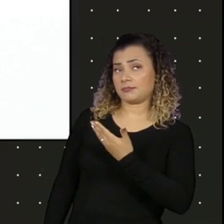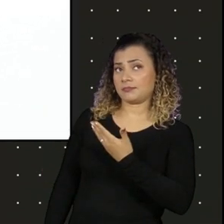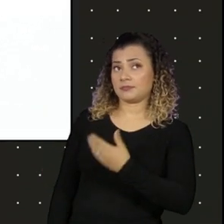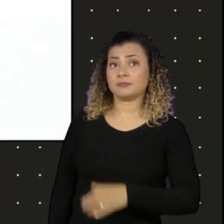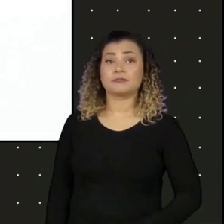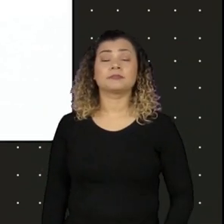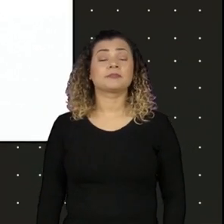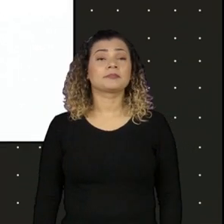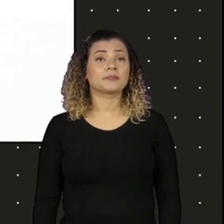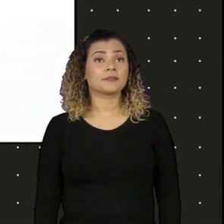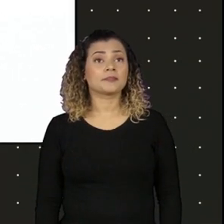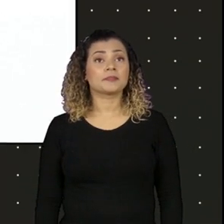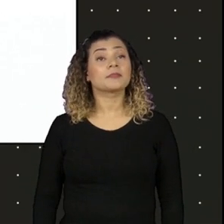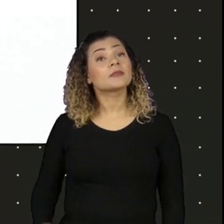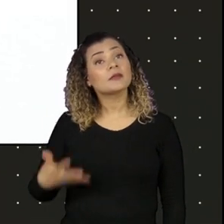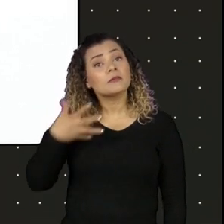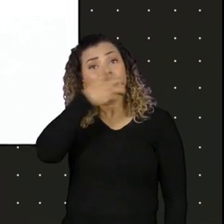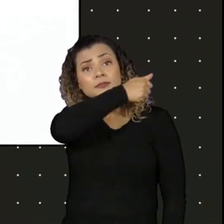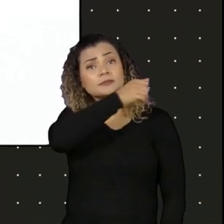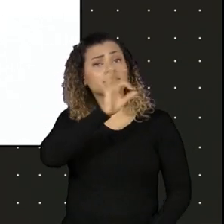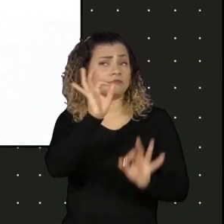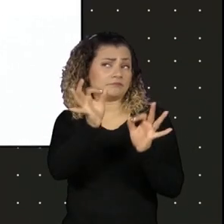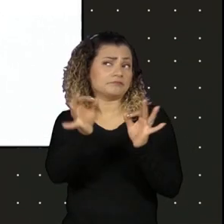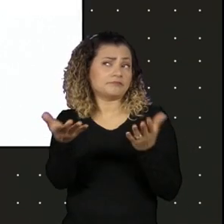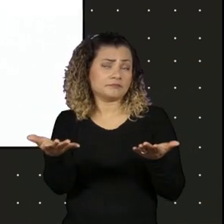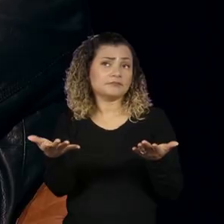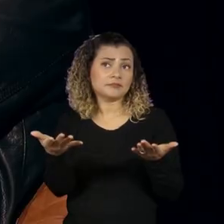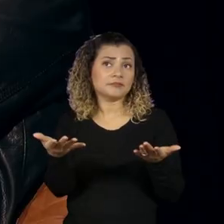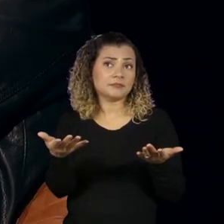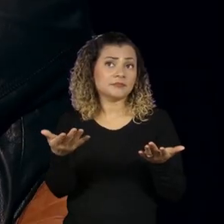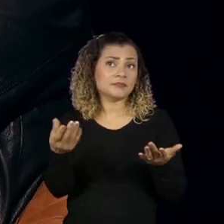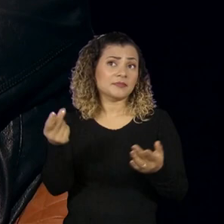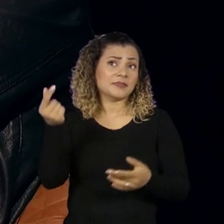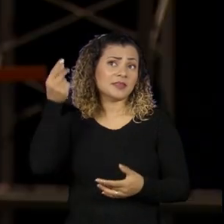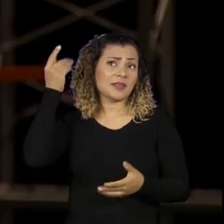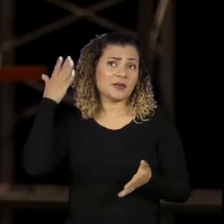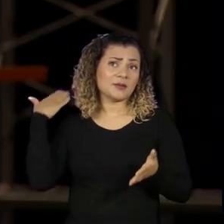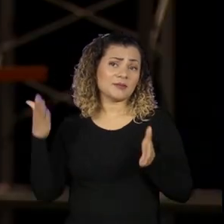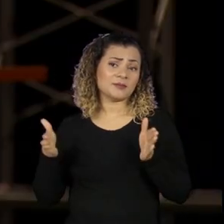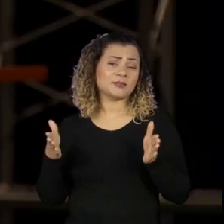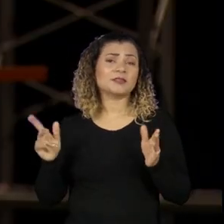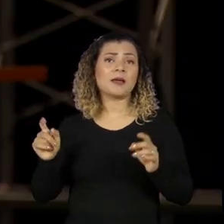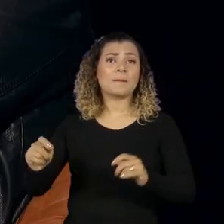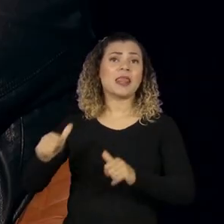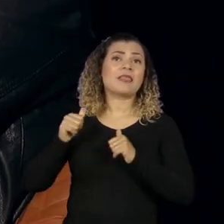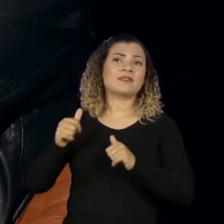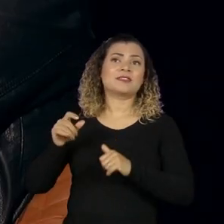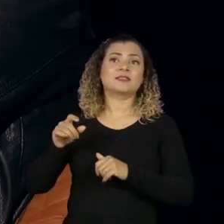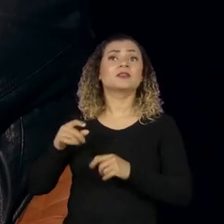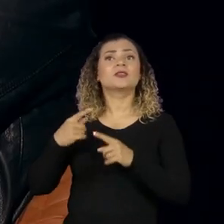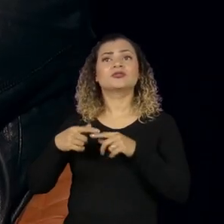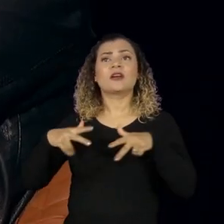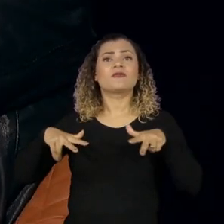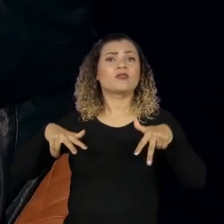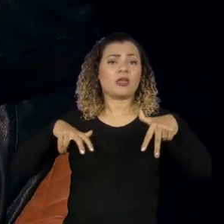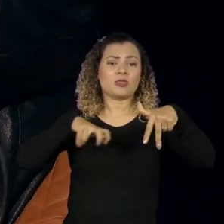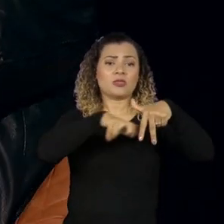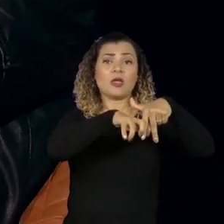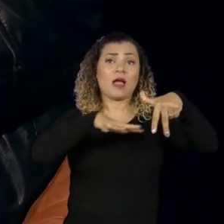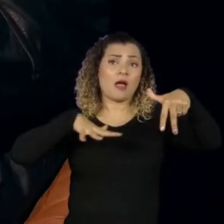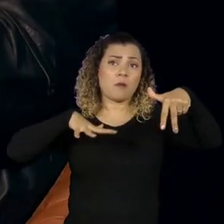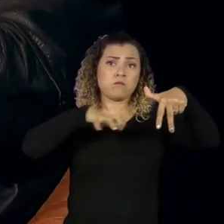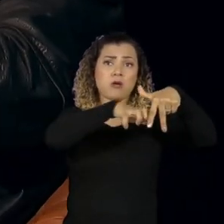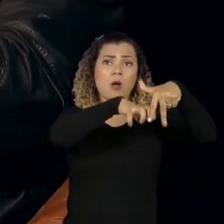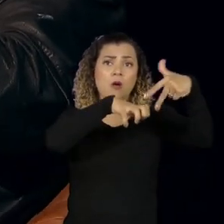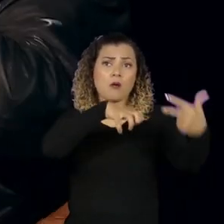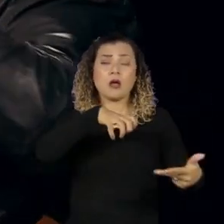Eu costumo dizer que, puta, eu sou um sobrevivente, assim, né? Estou na faixa bônus faz tempo, né? Porque, puta, eu já fui atropelado, eu já caí de